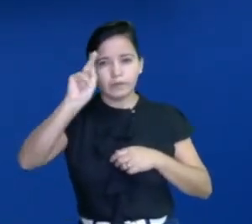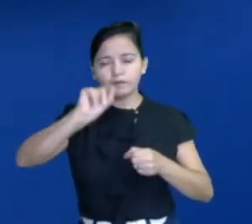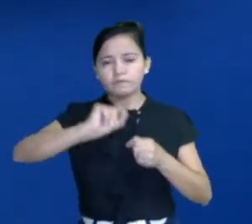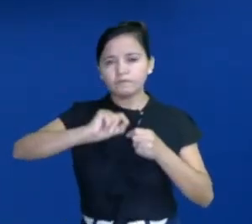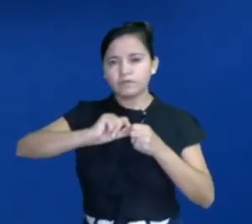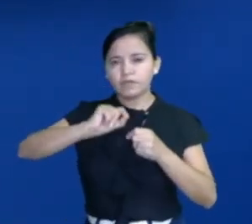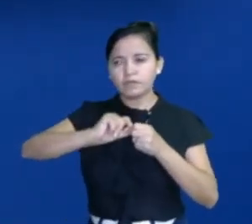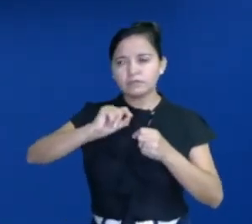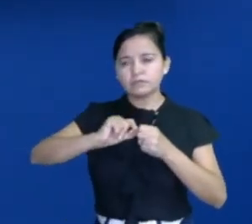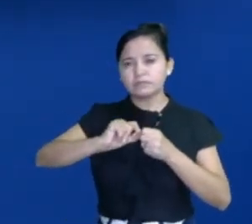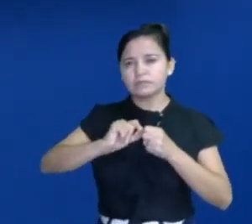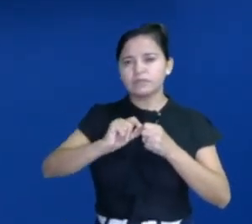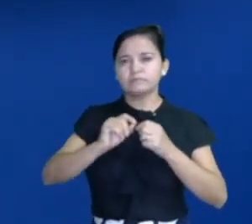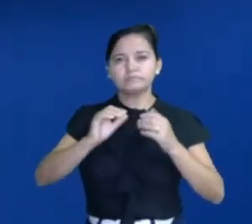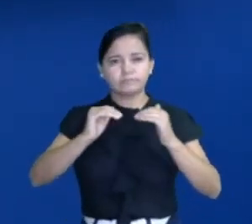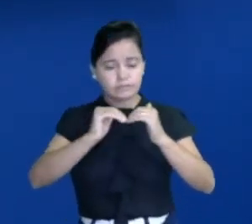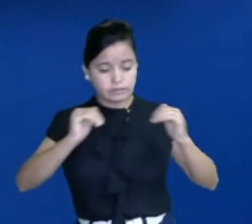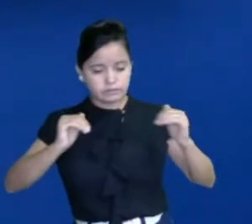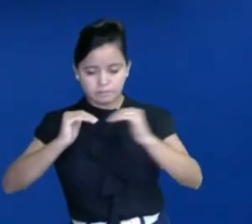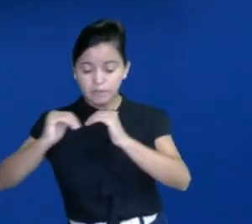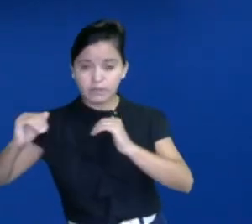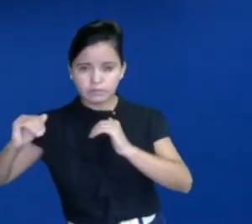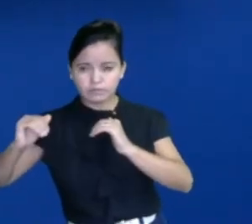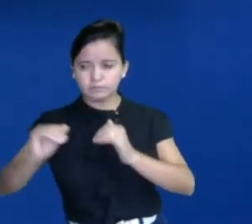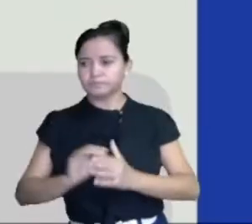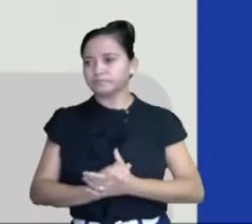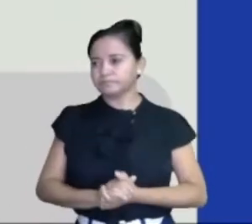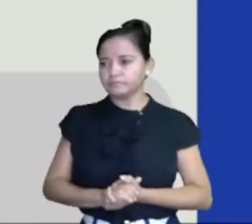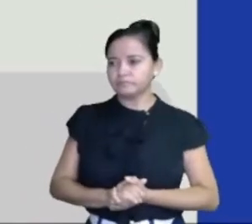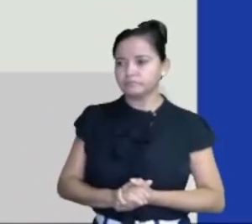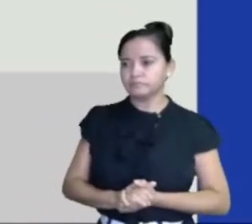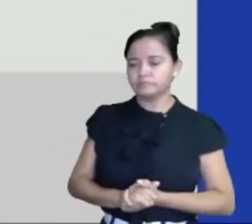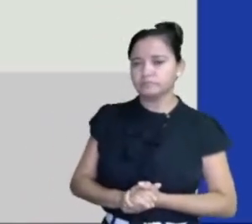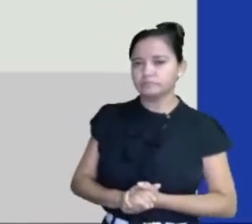fazer essas divisões.